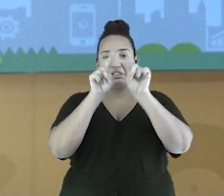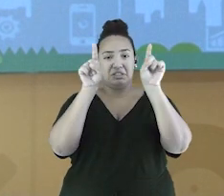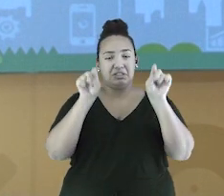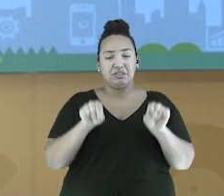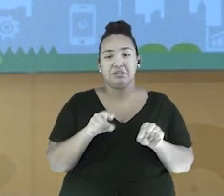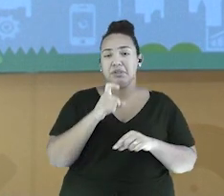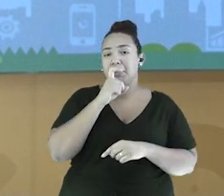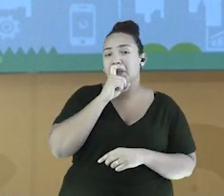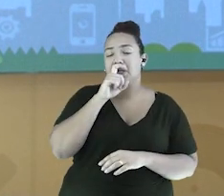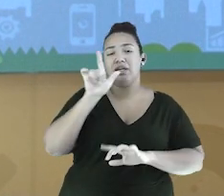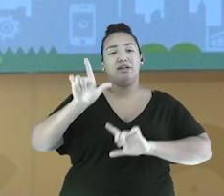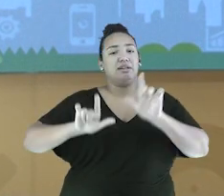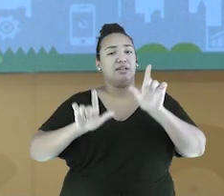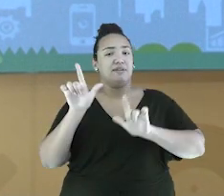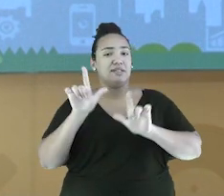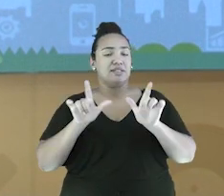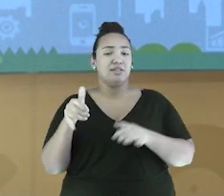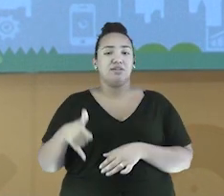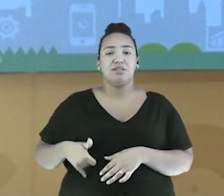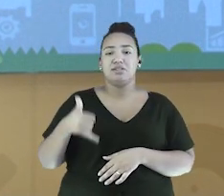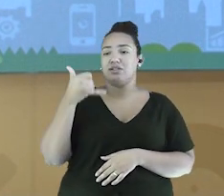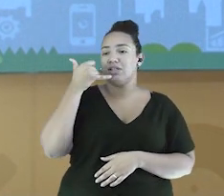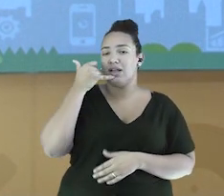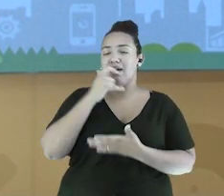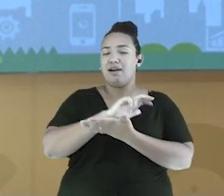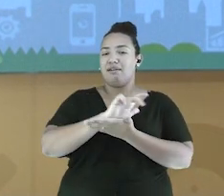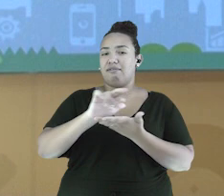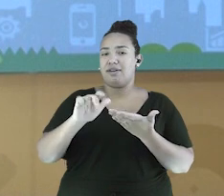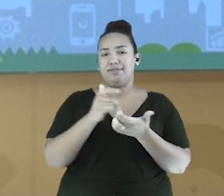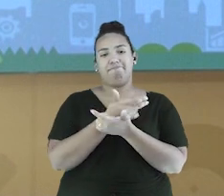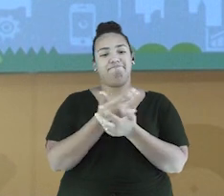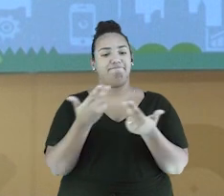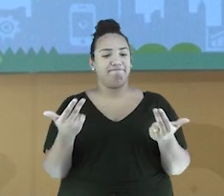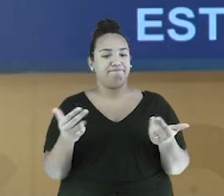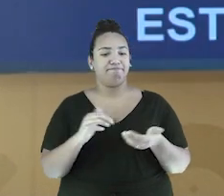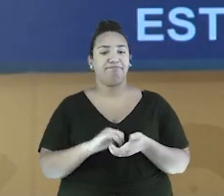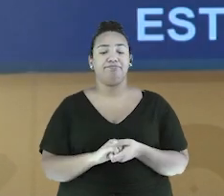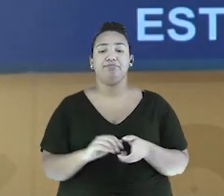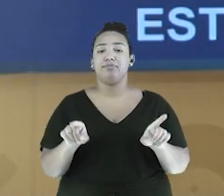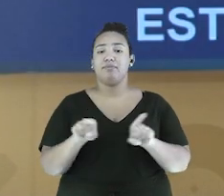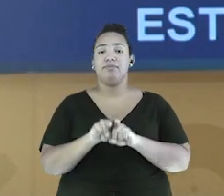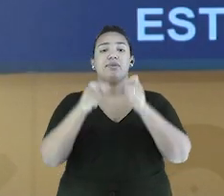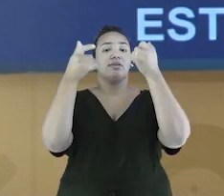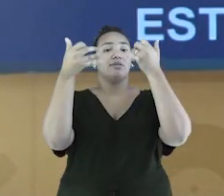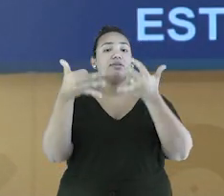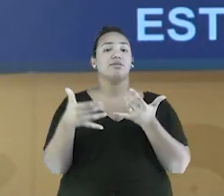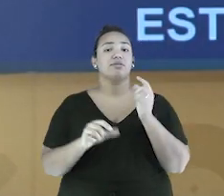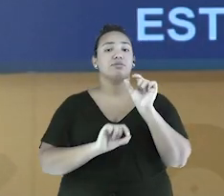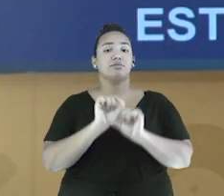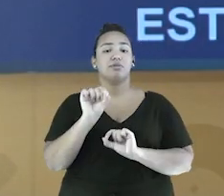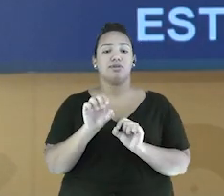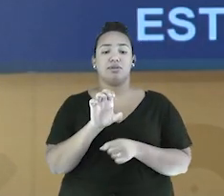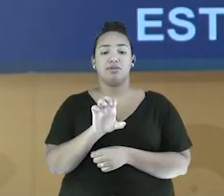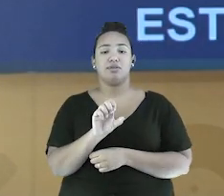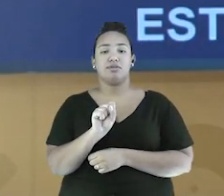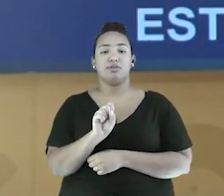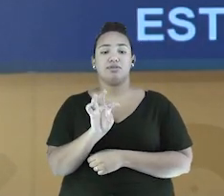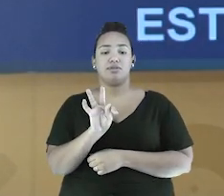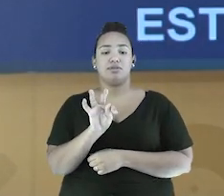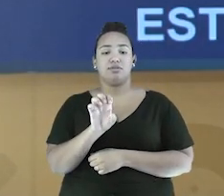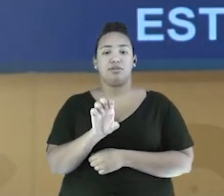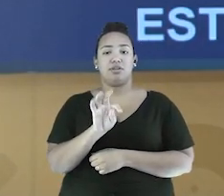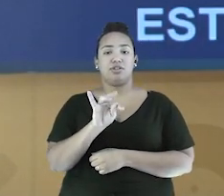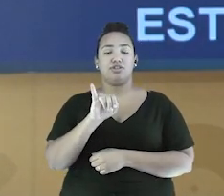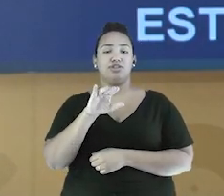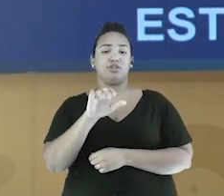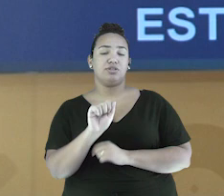como TVs, celulares, dentre outras coisas. Falamos sobre a estética como o estudo do gosto pelas